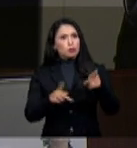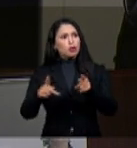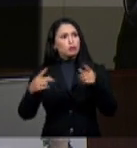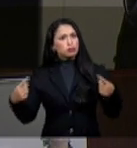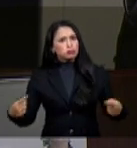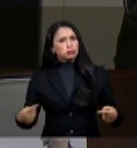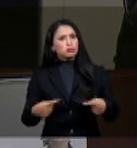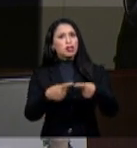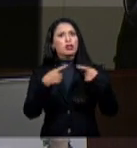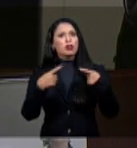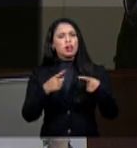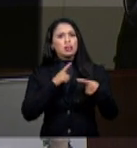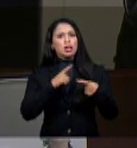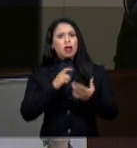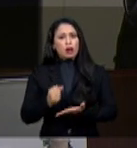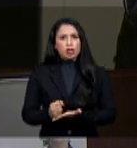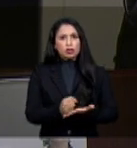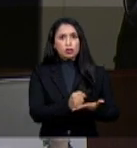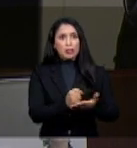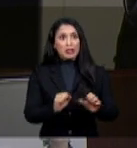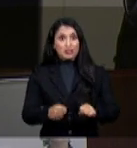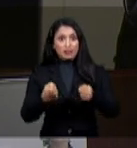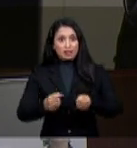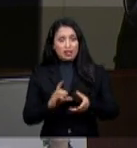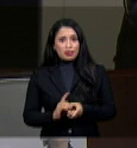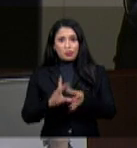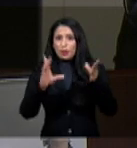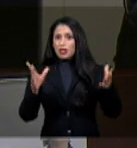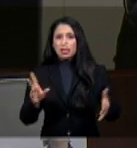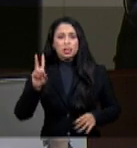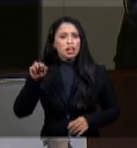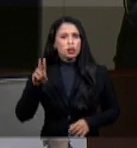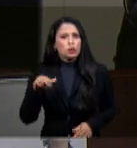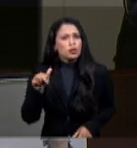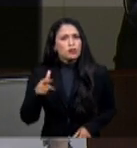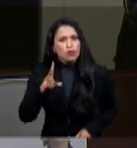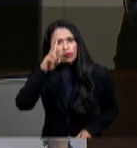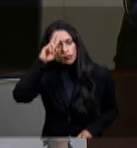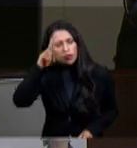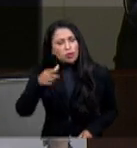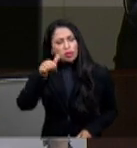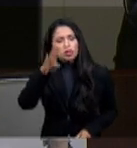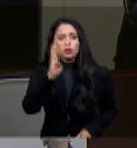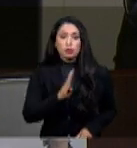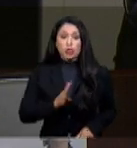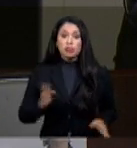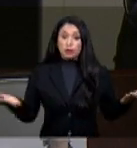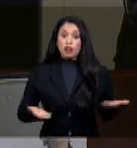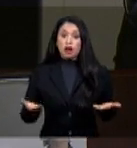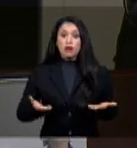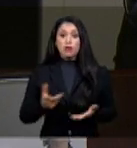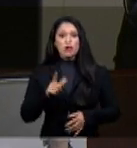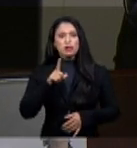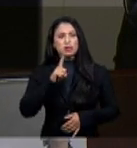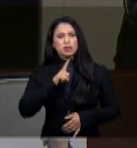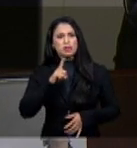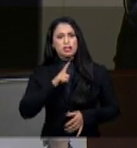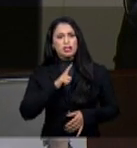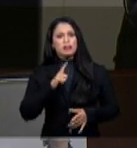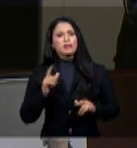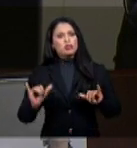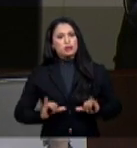aliados poderosos na defesa da democracia, que nunca foi realmente forte no Brasil e agora se vê gravemente